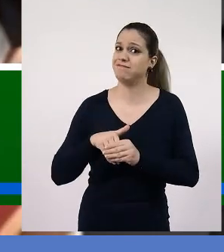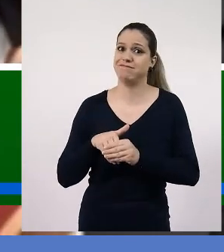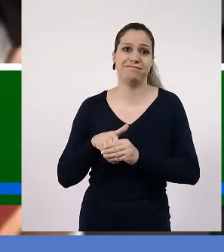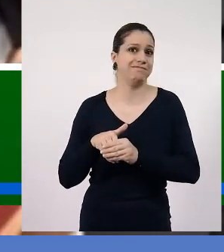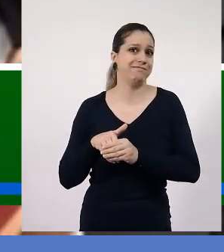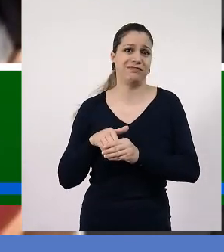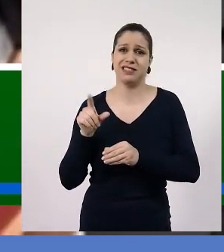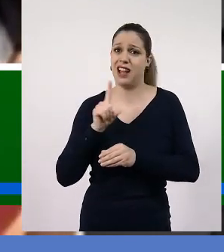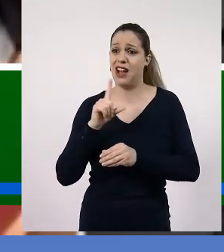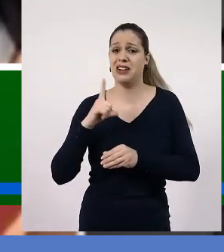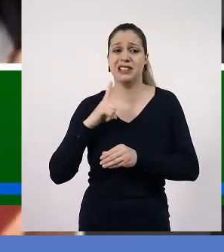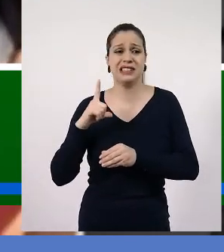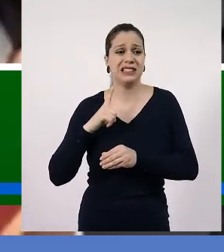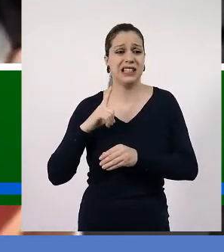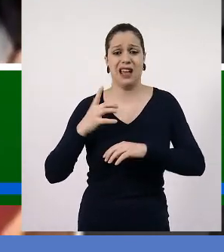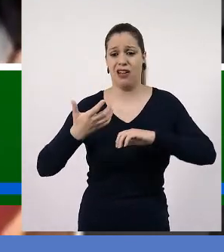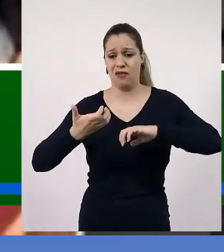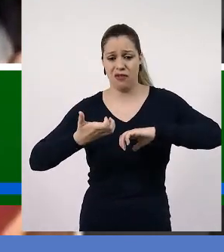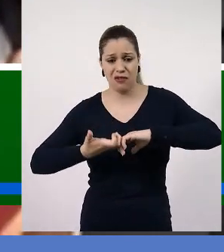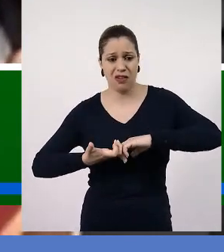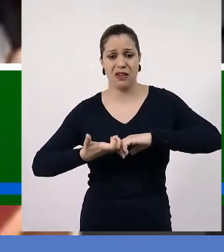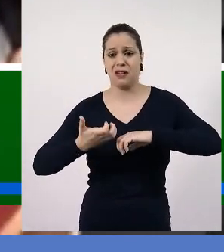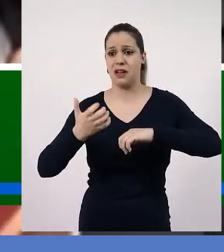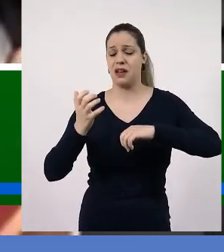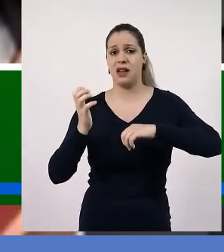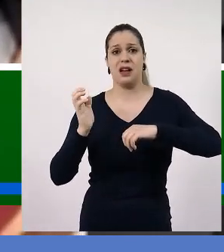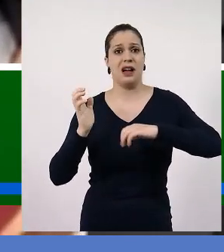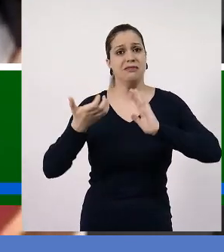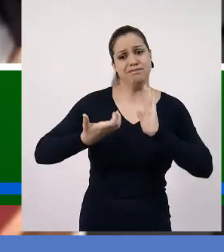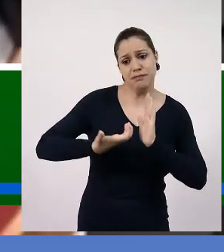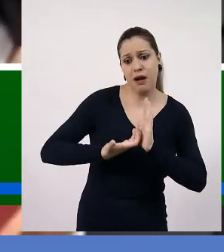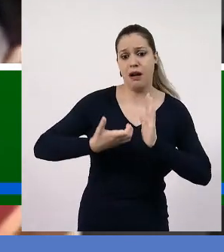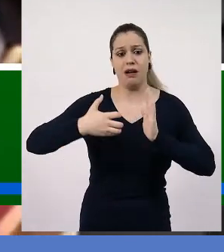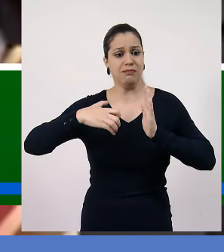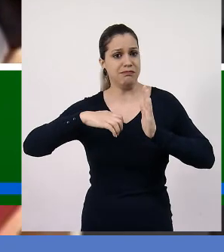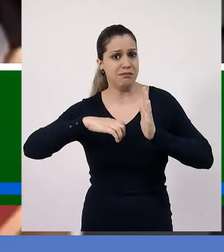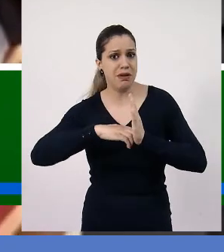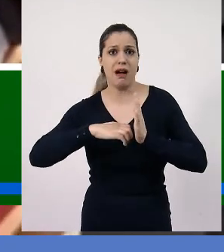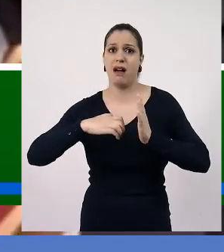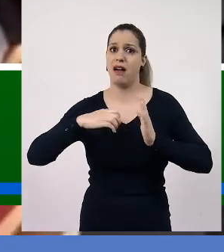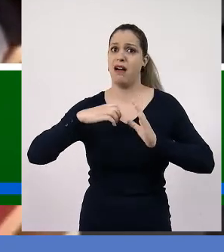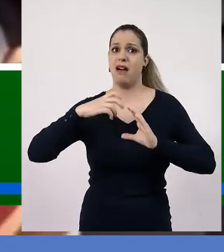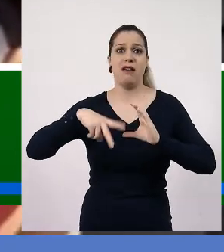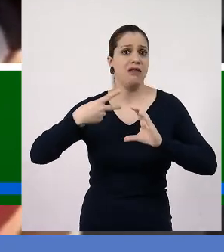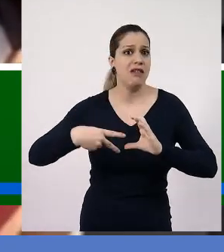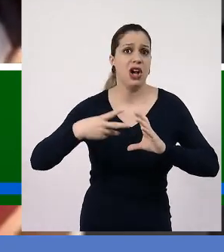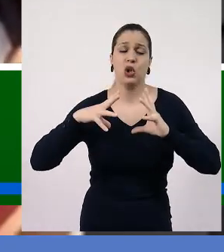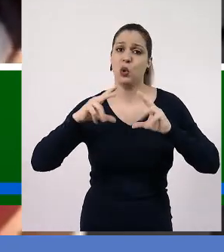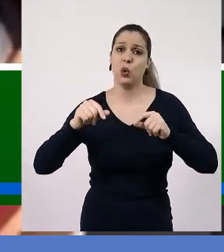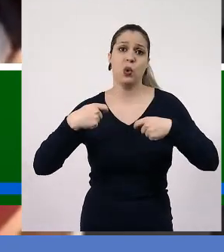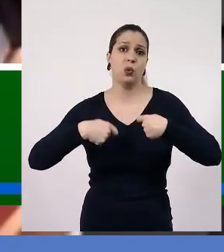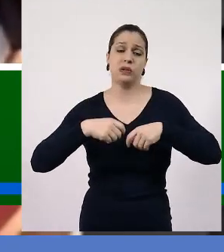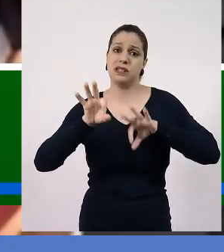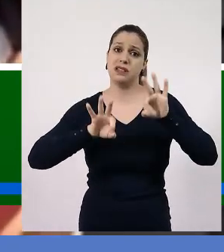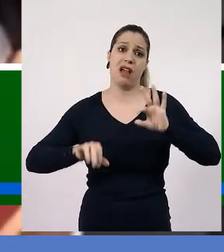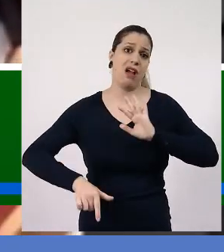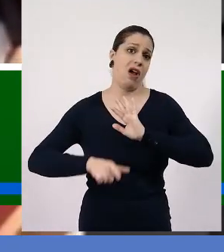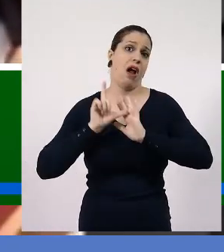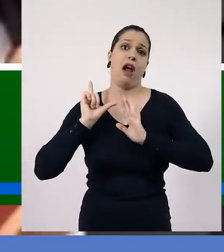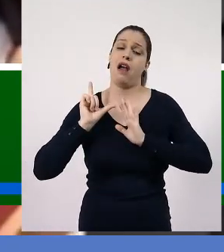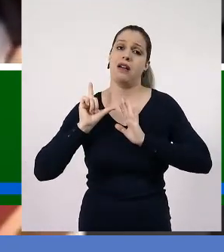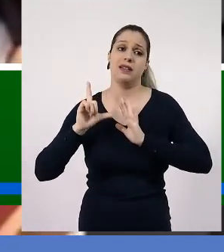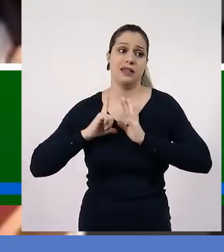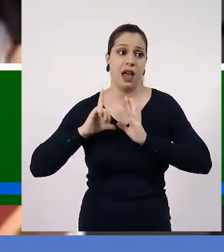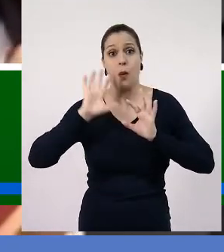todo o projeto na Câmara, no Senado, no Congresso Federal, precisa ter toda uma alteração da lei eleitoral, que eu acho muito